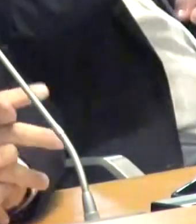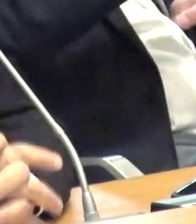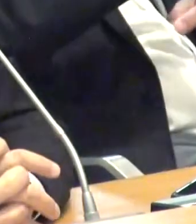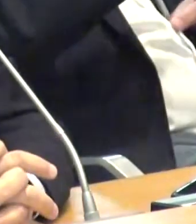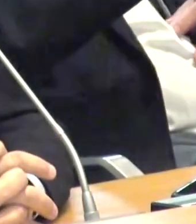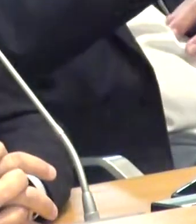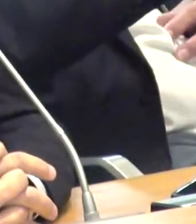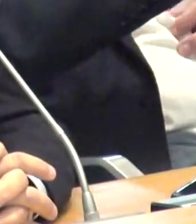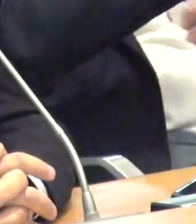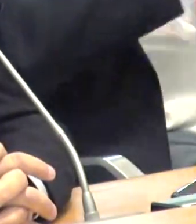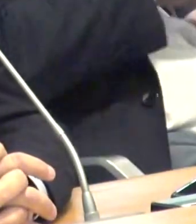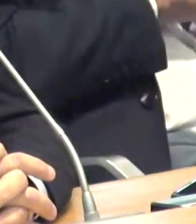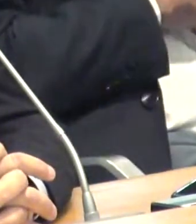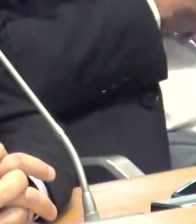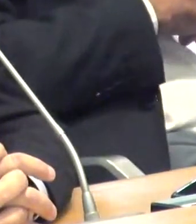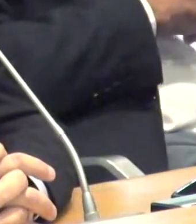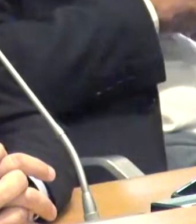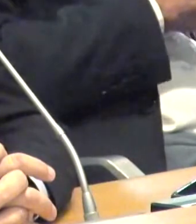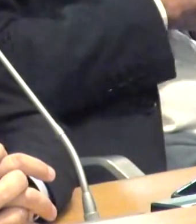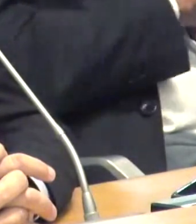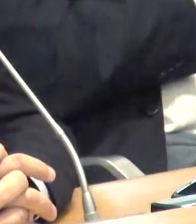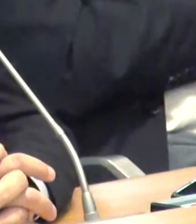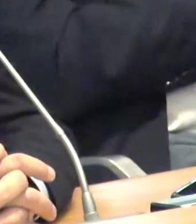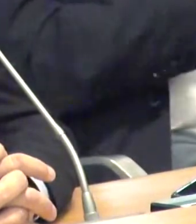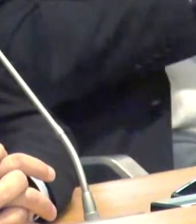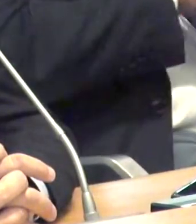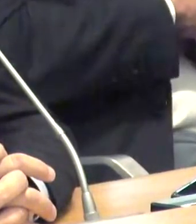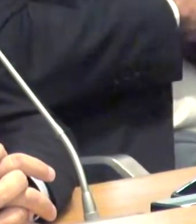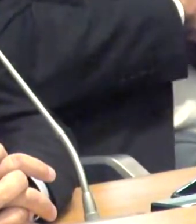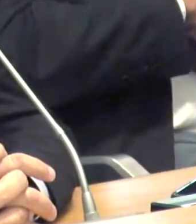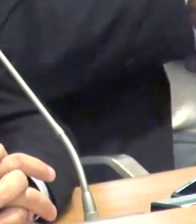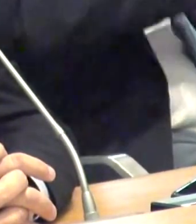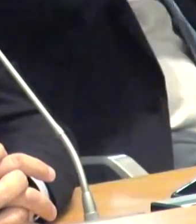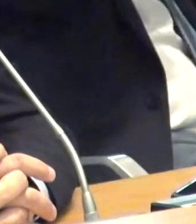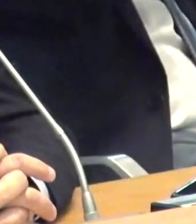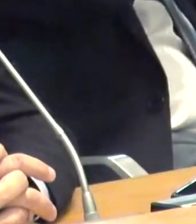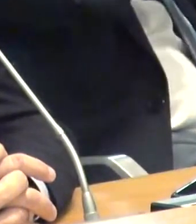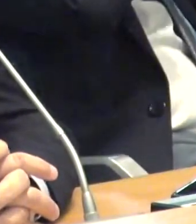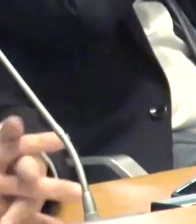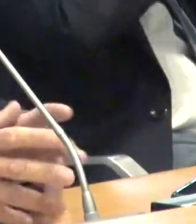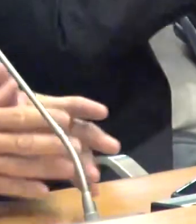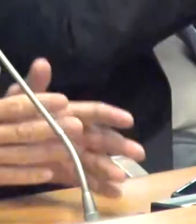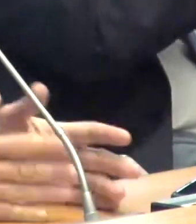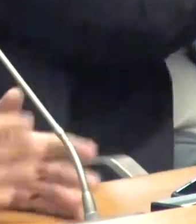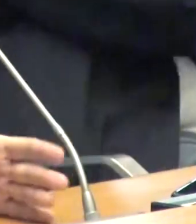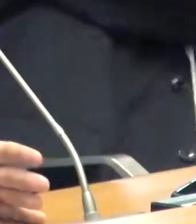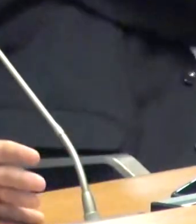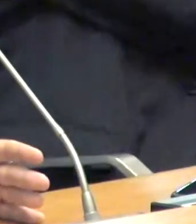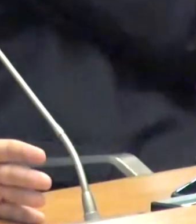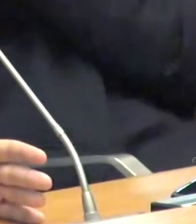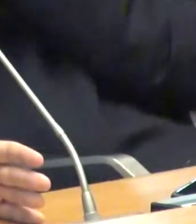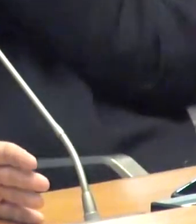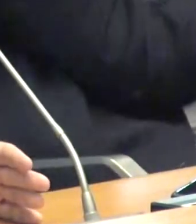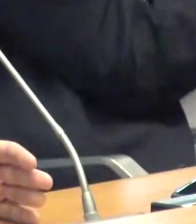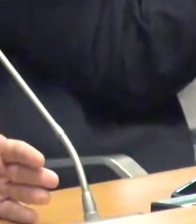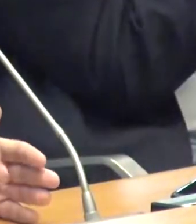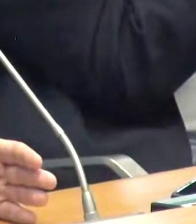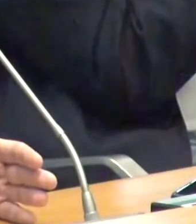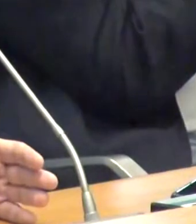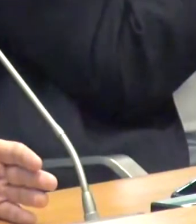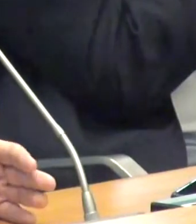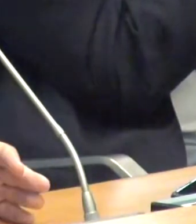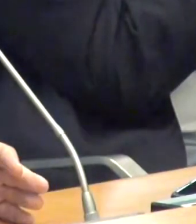feito, como foi criado essa carreira de capelão na Polícia Militar e o que aconteceu durante esse período,